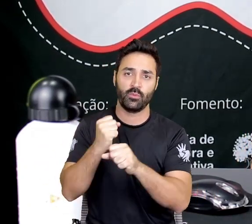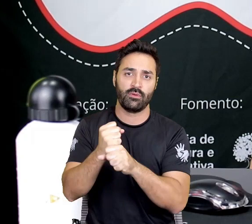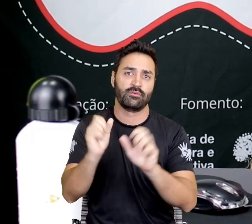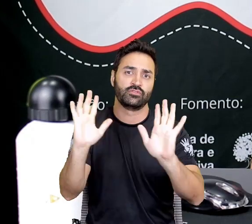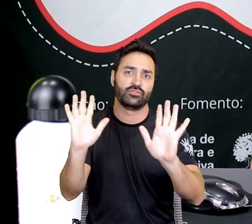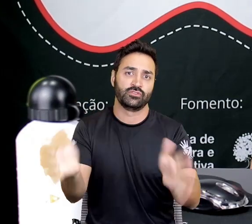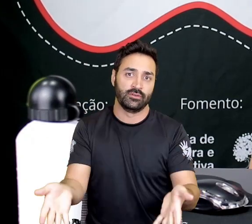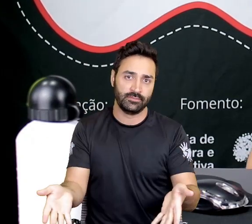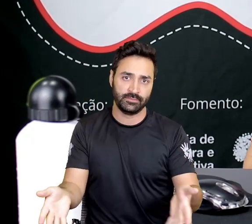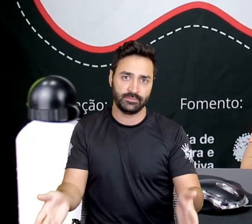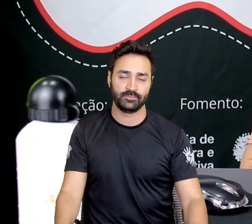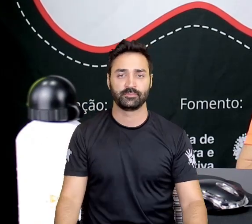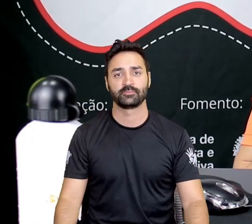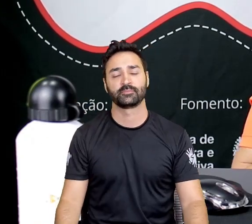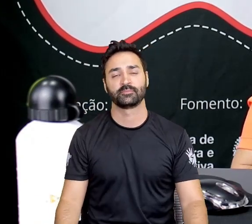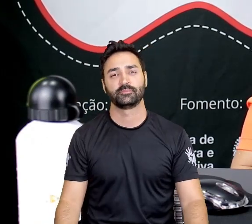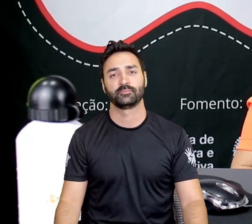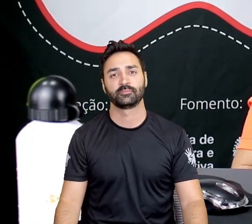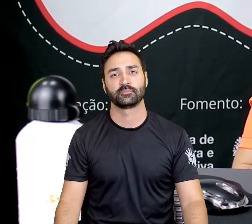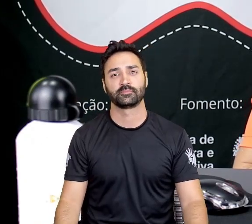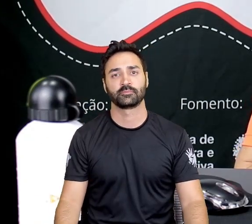início, tá?